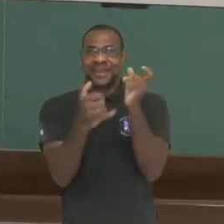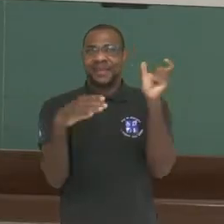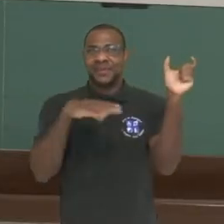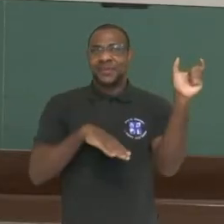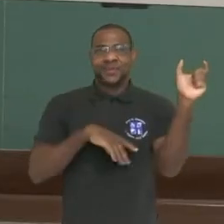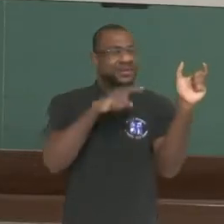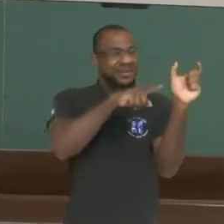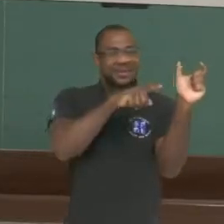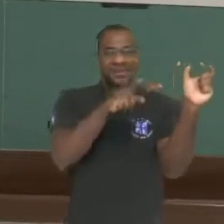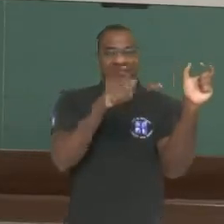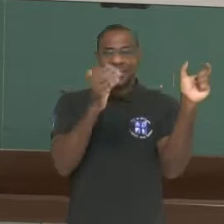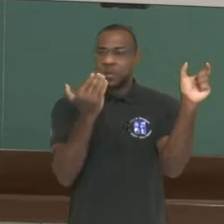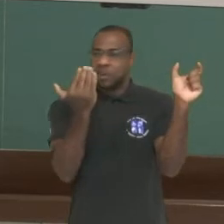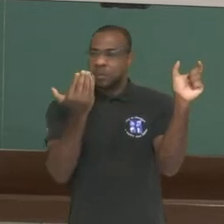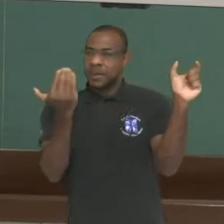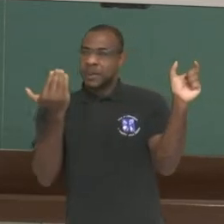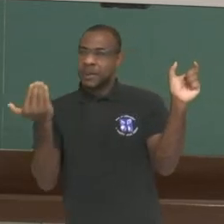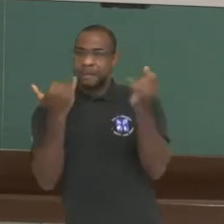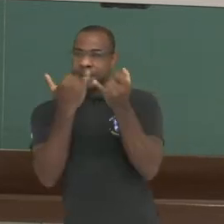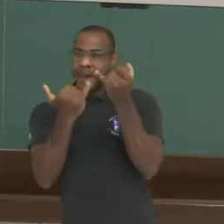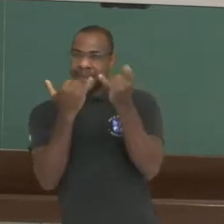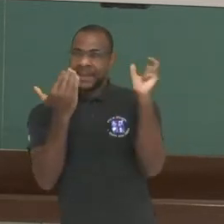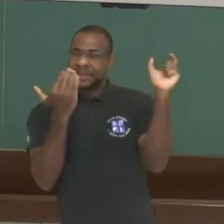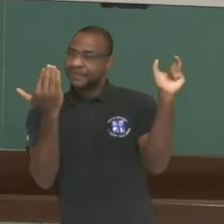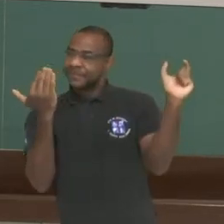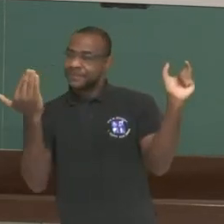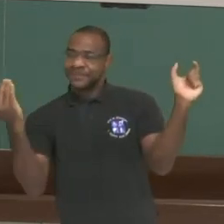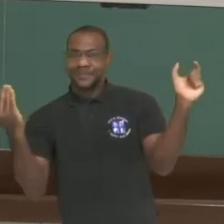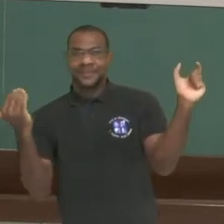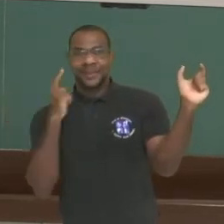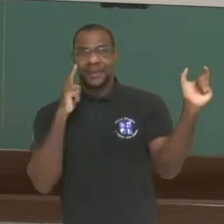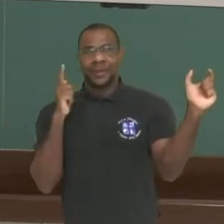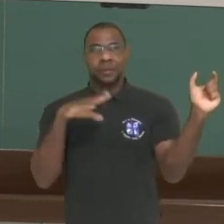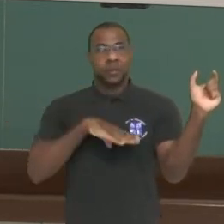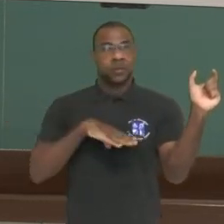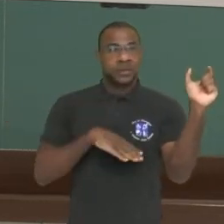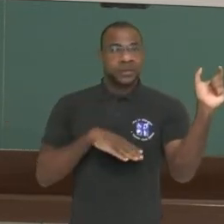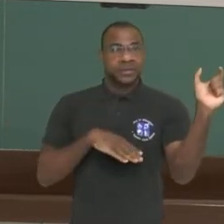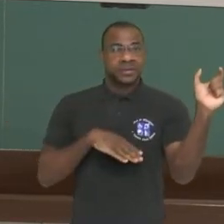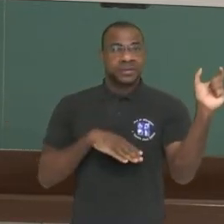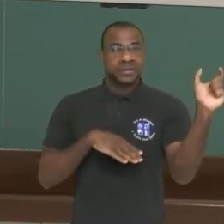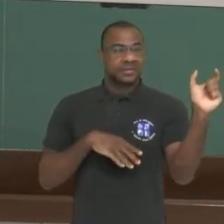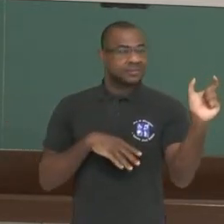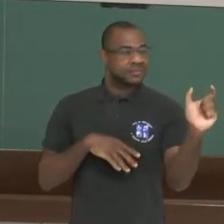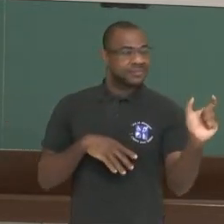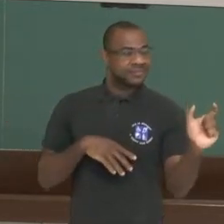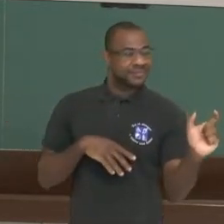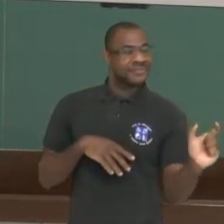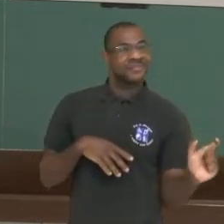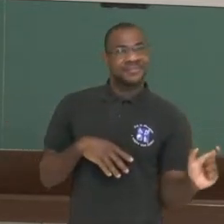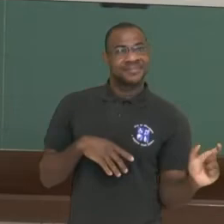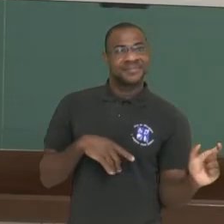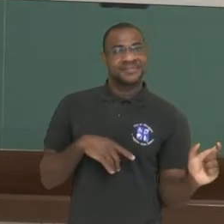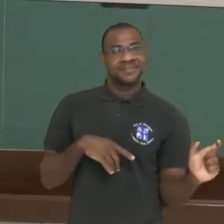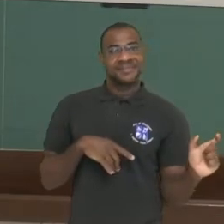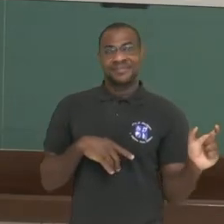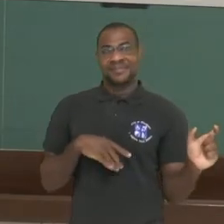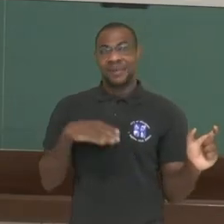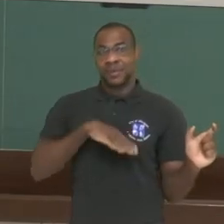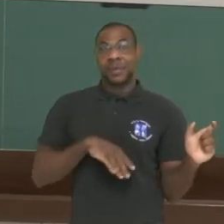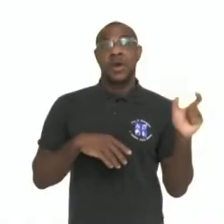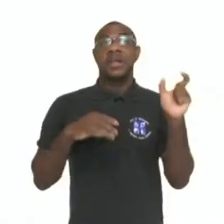enfim, você pode comparar palavras muito parecidas, inclusive. Olha o português, afetividade, caridade e generosidade. Olha